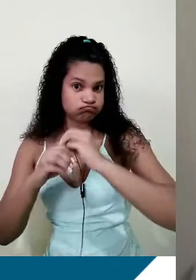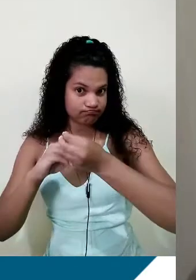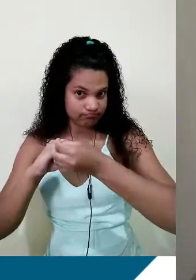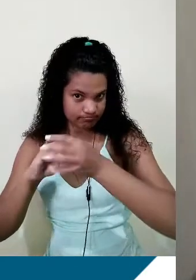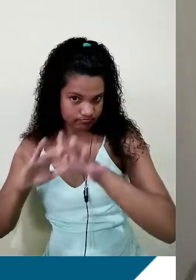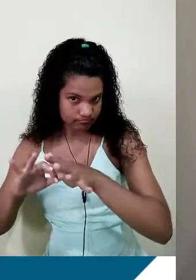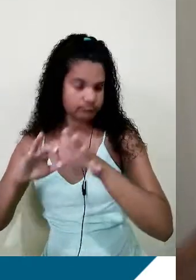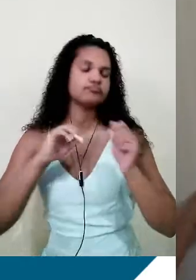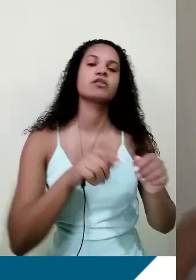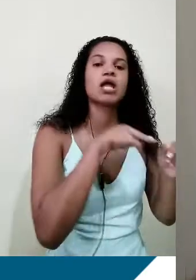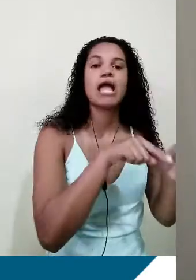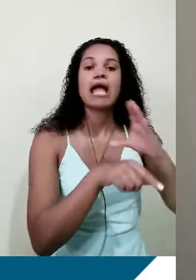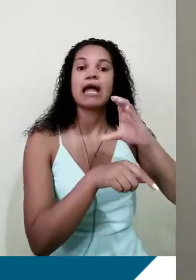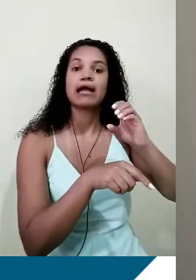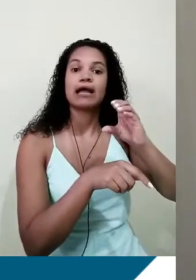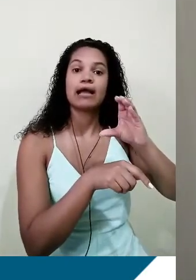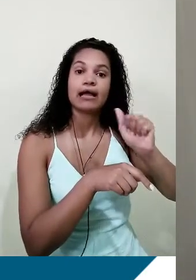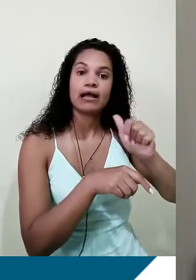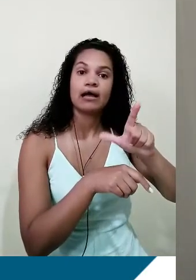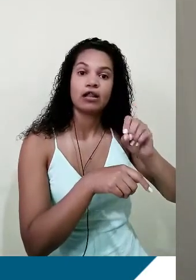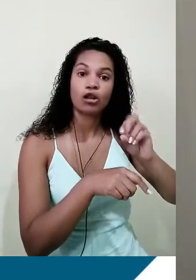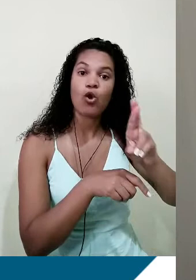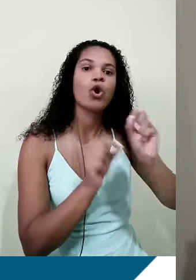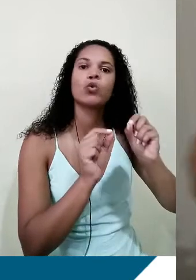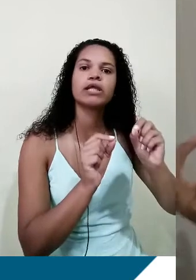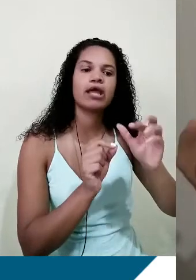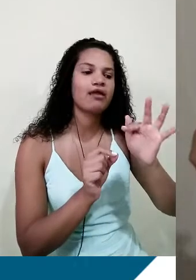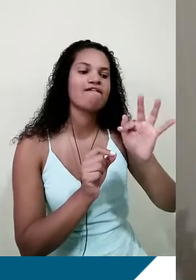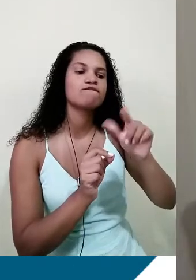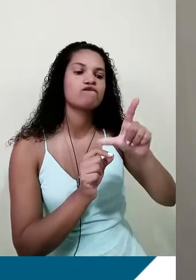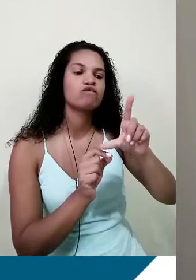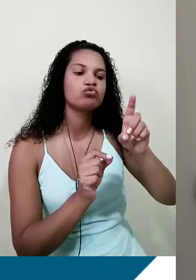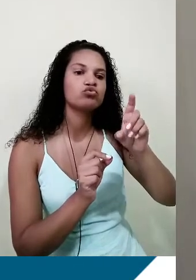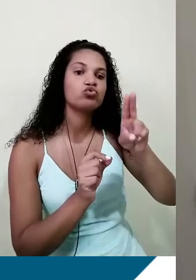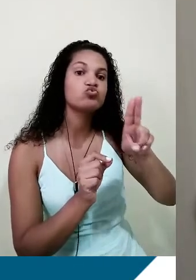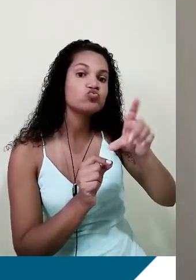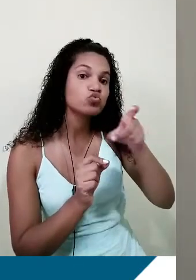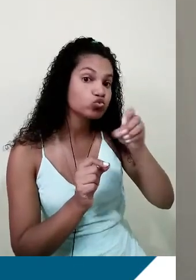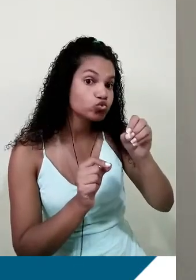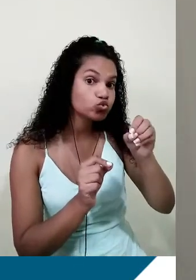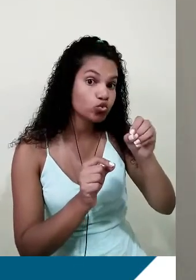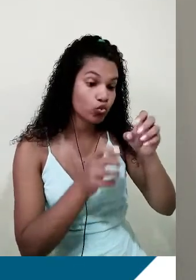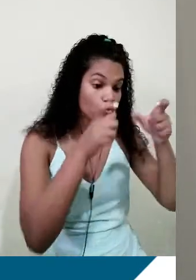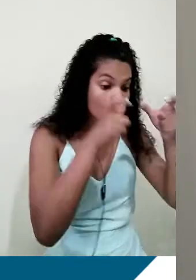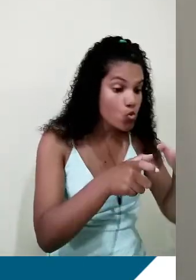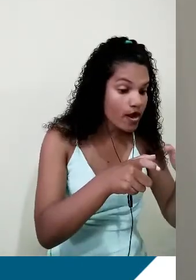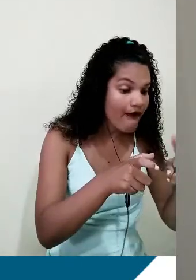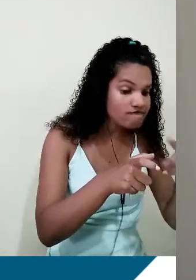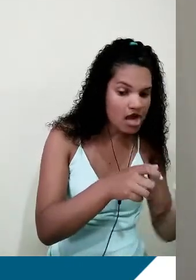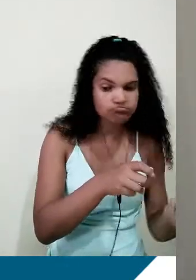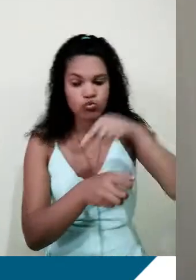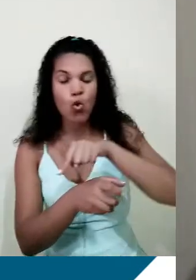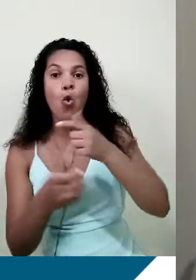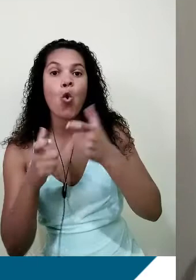o calor, este fluxo, essa passagem de energia de um corpo para o